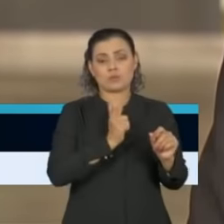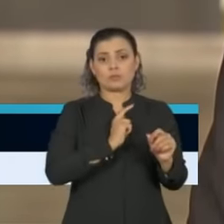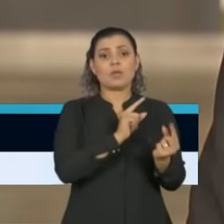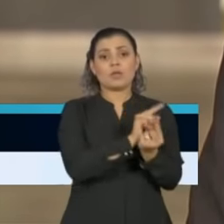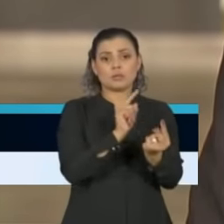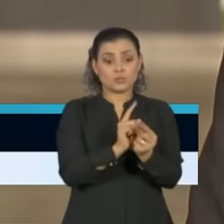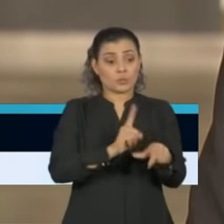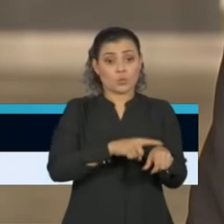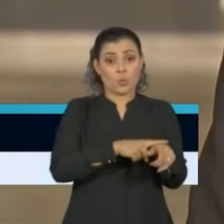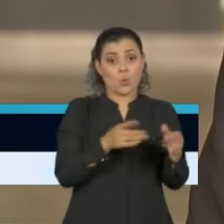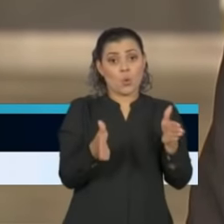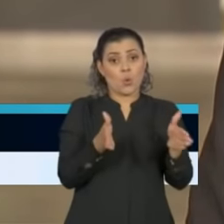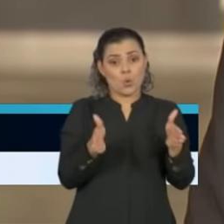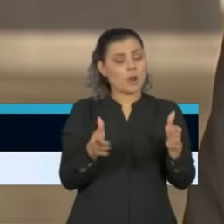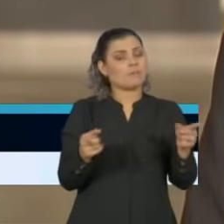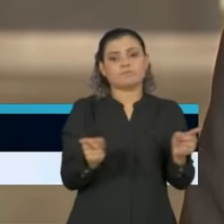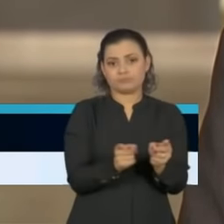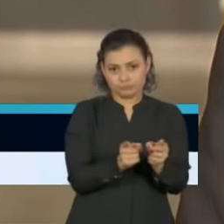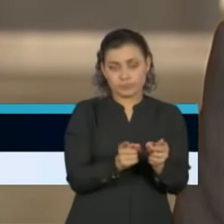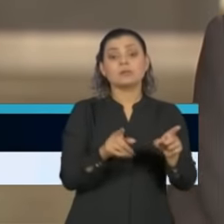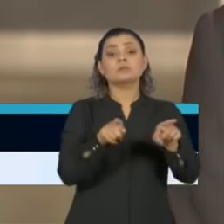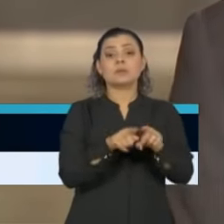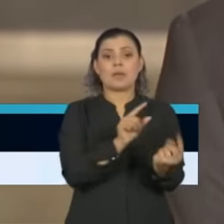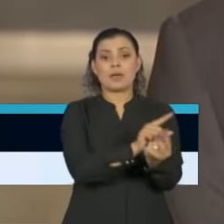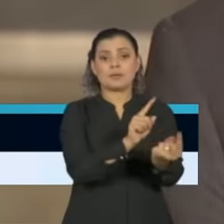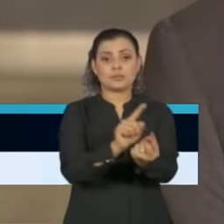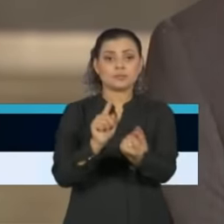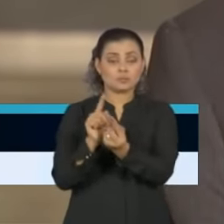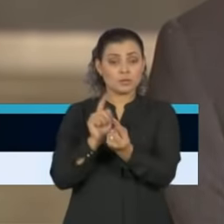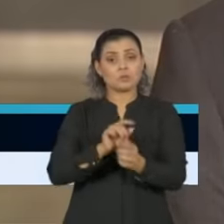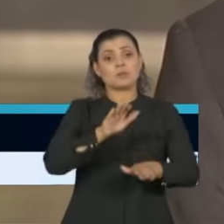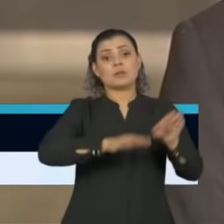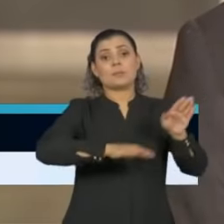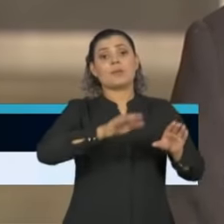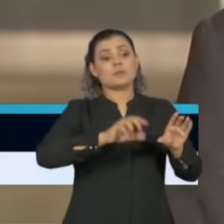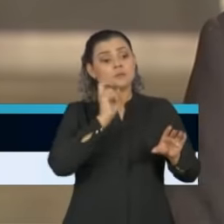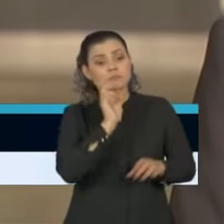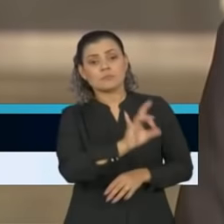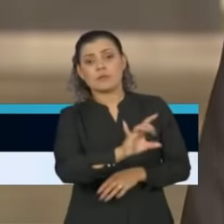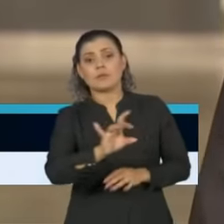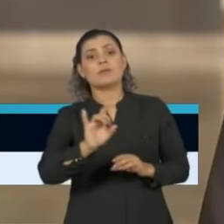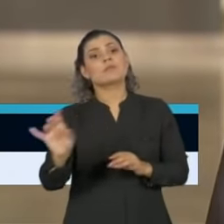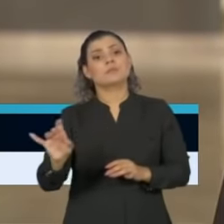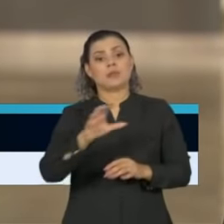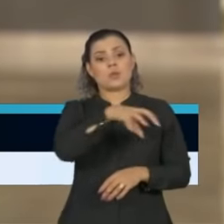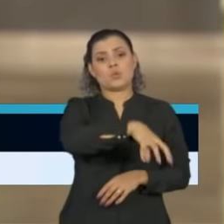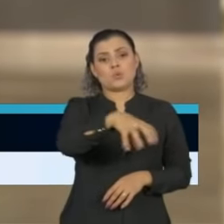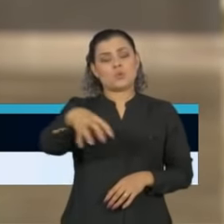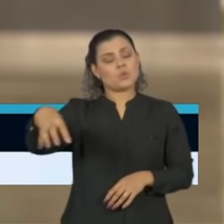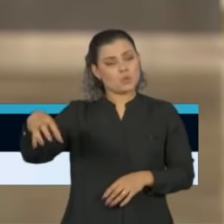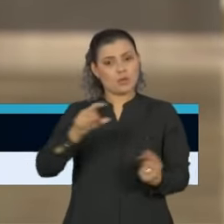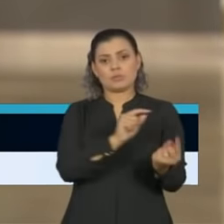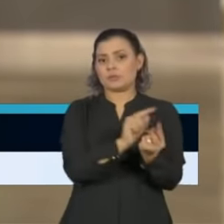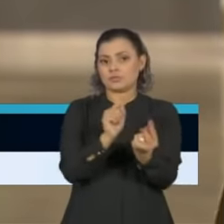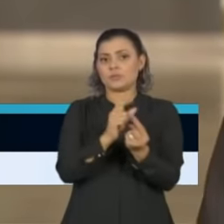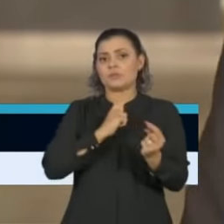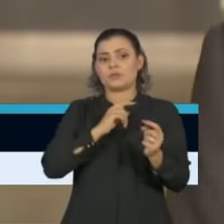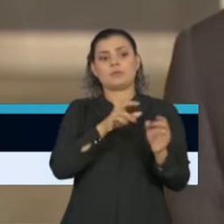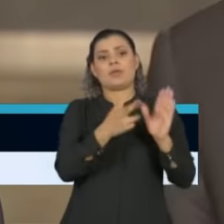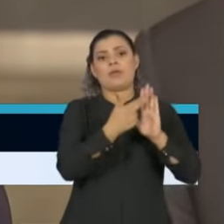de horários de funcionamento e atendimento de acordo com a característica de cada unidade de prestação de